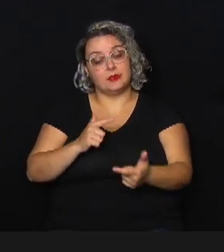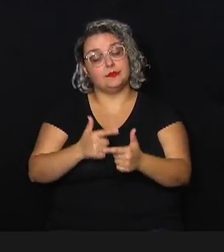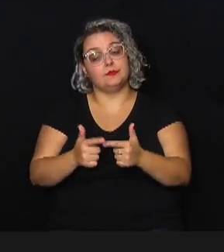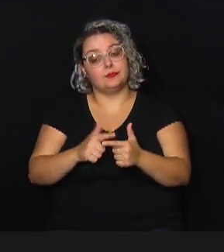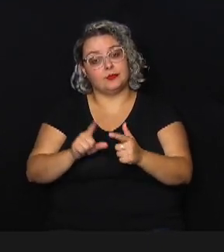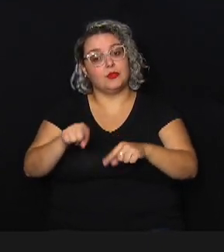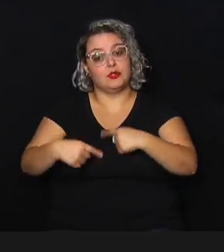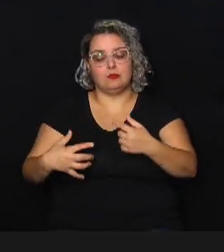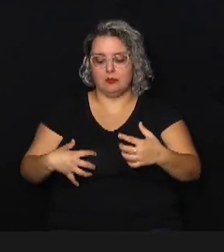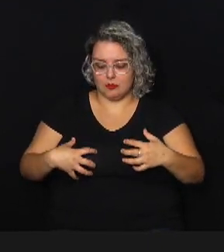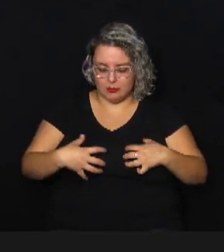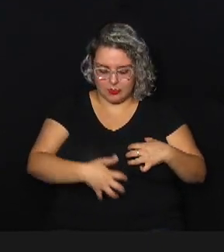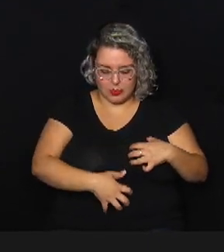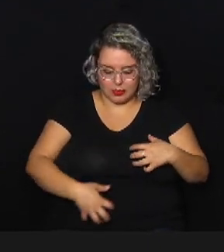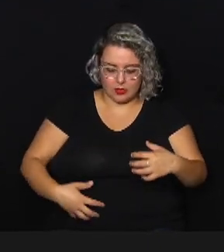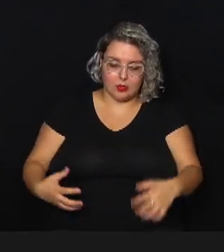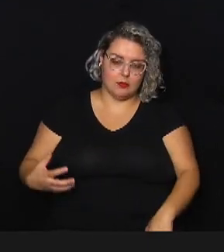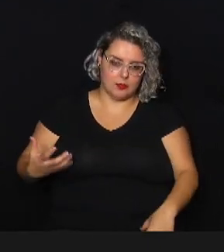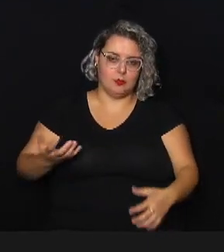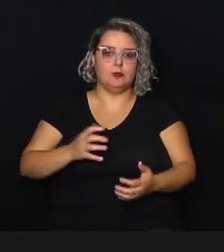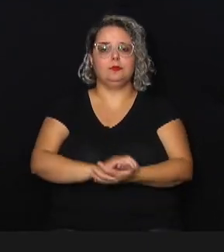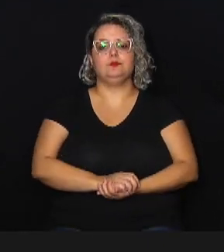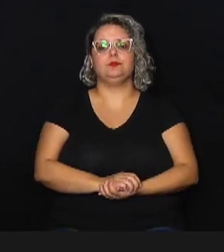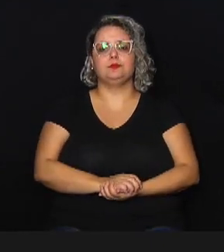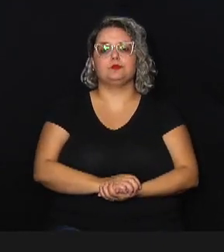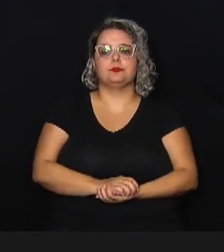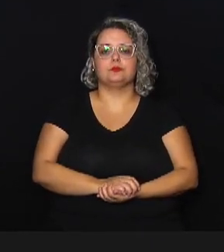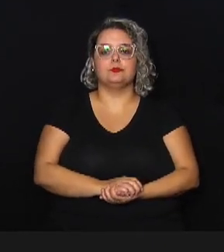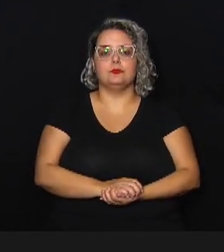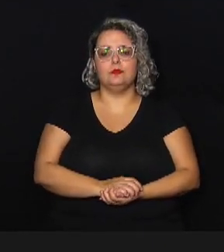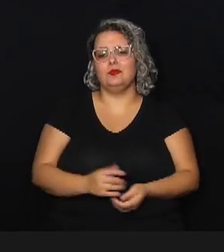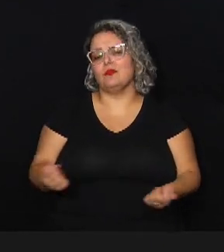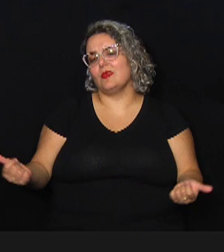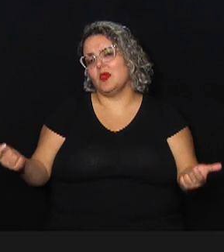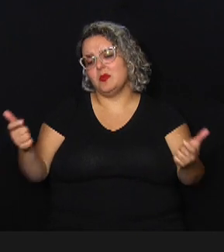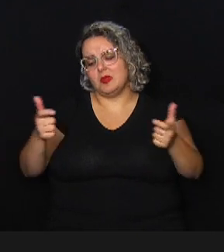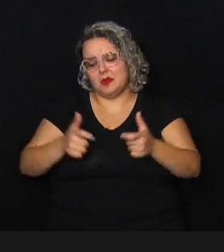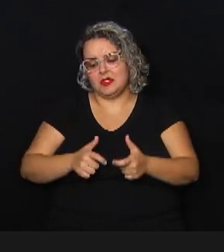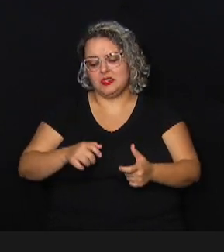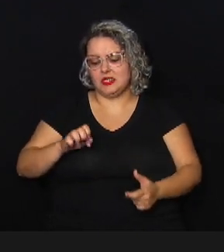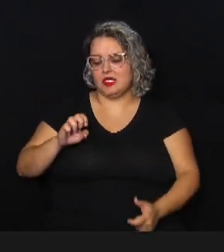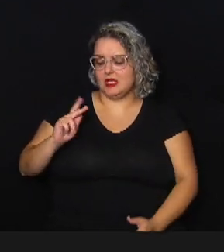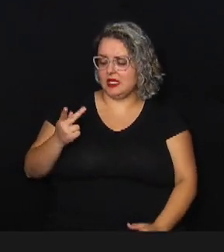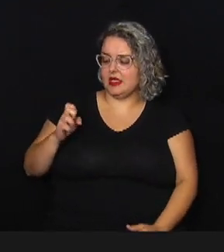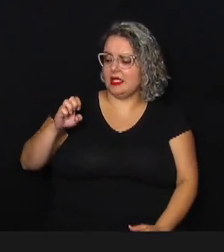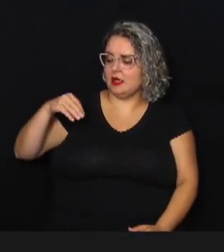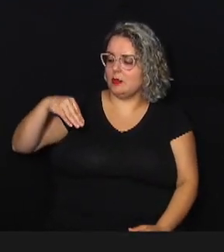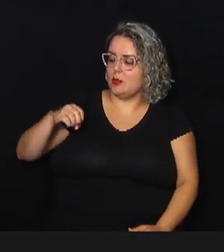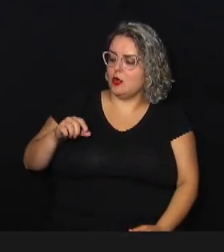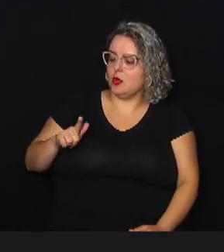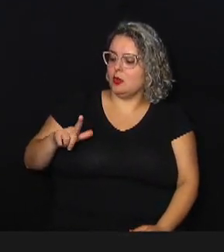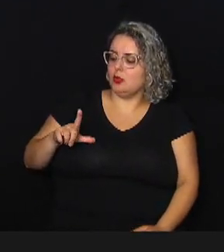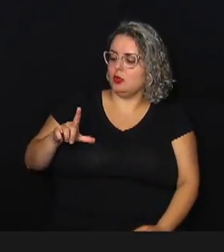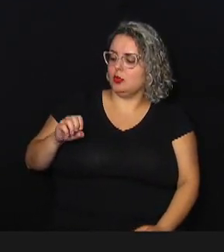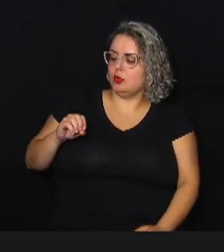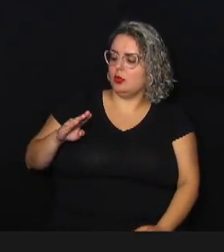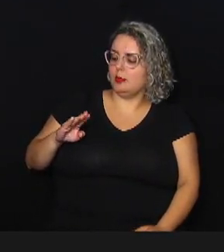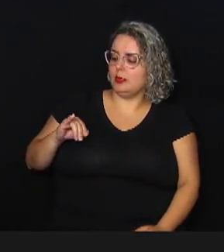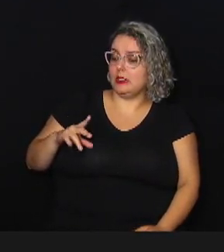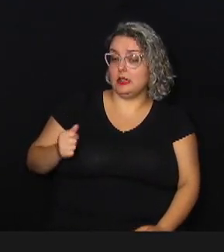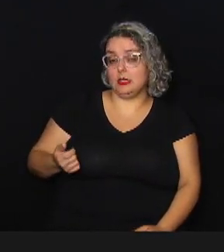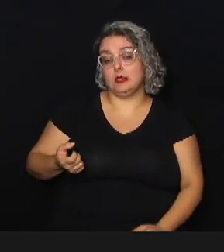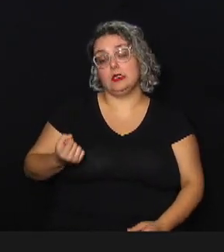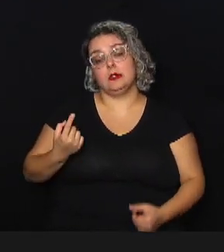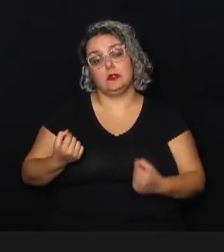outros órgãos, pela baixa da hemoglobina, pela anemia, pelas plaquetas baixas, e tem pacientes até que, devido às